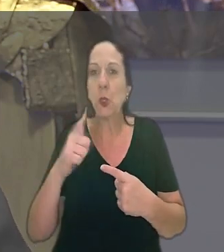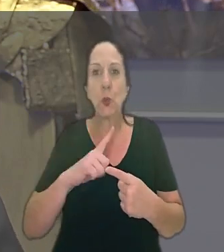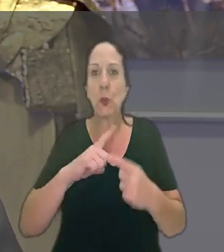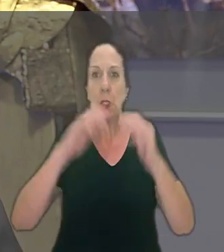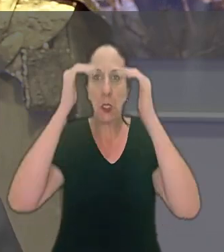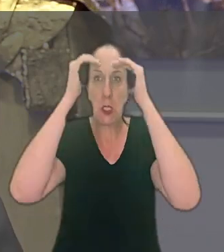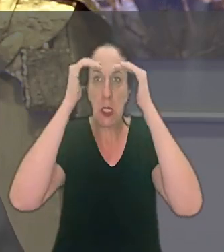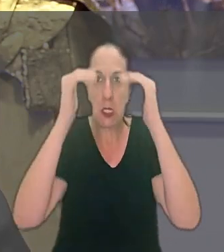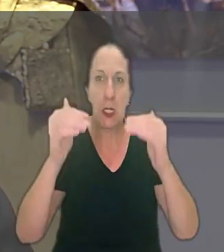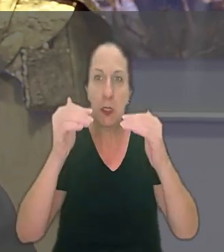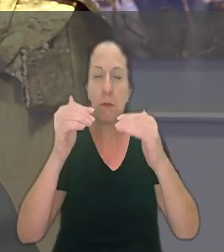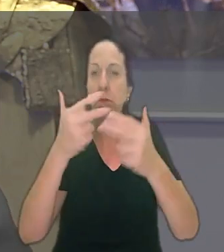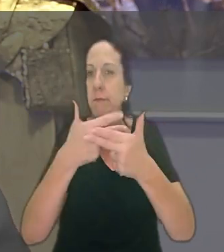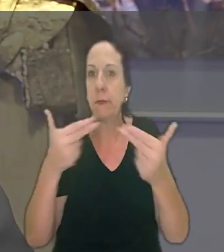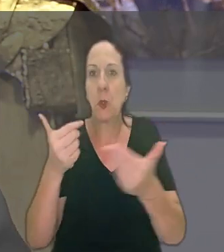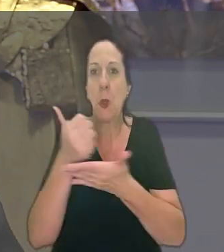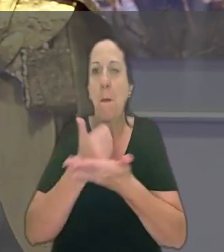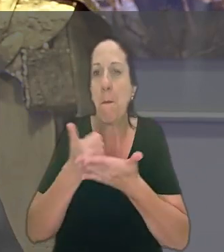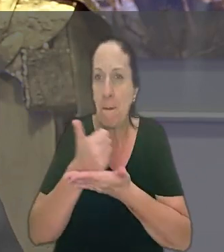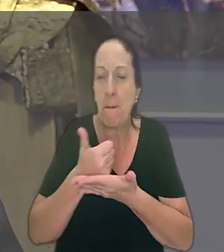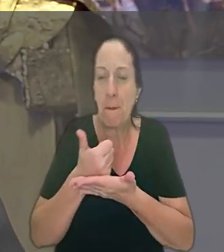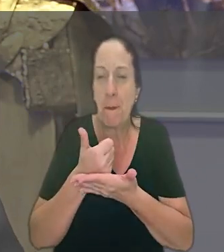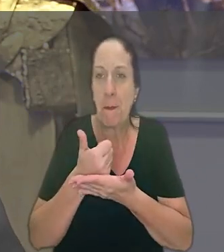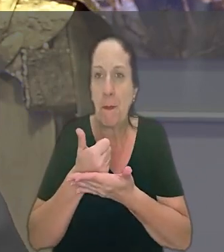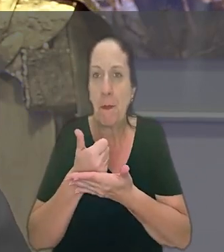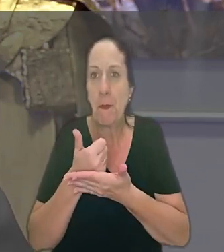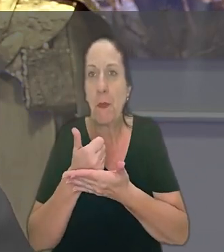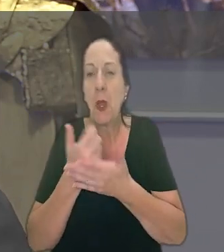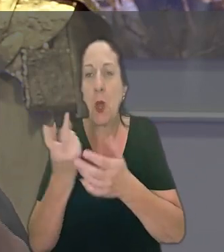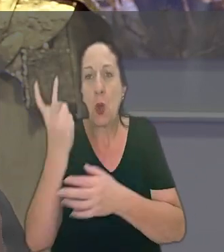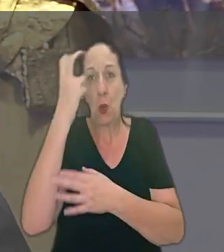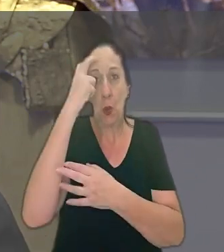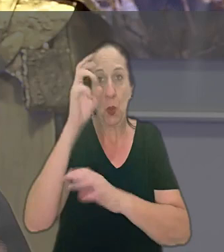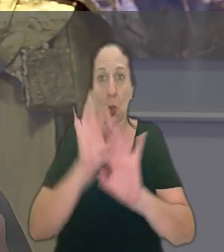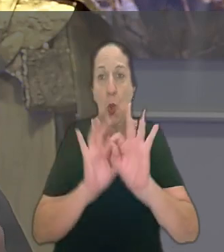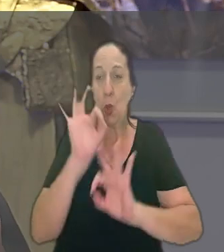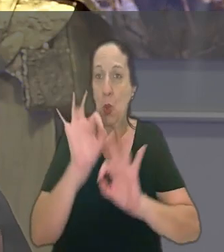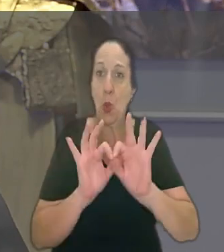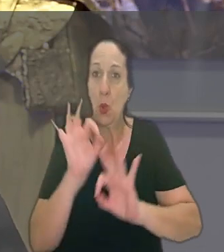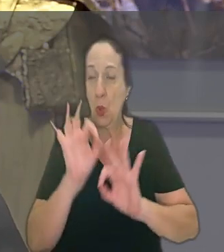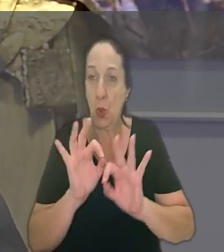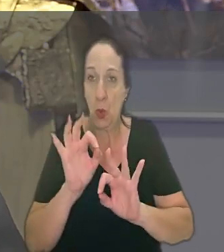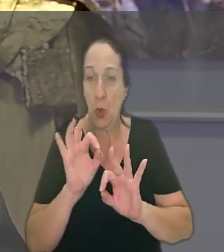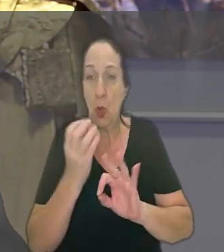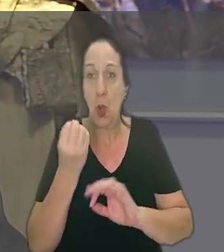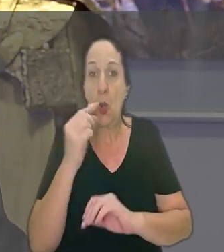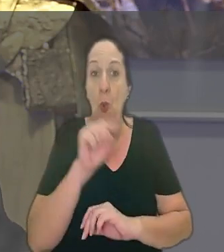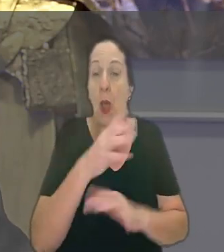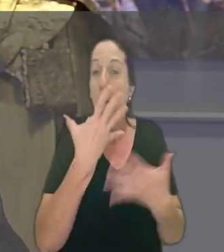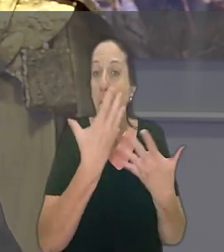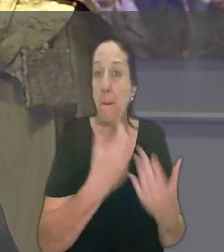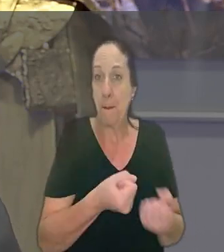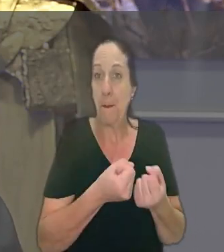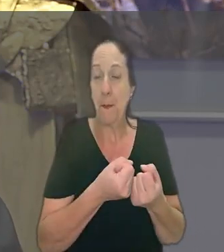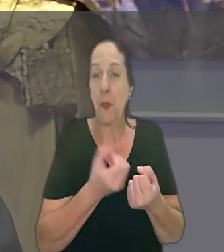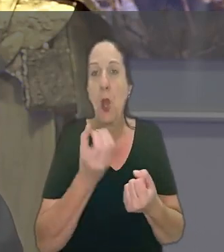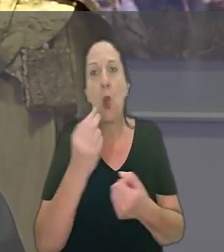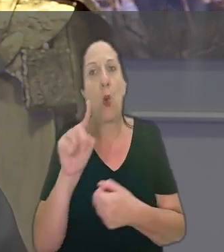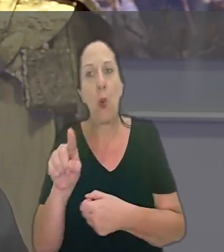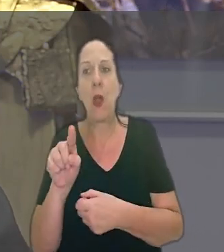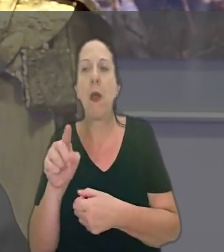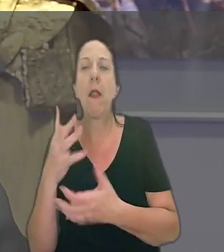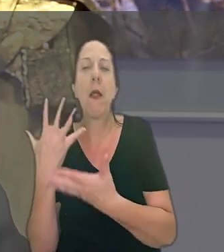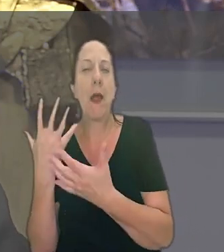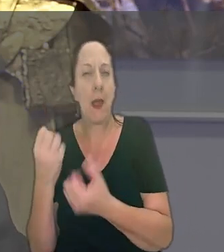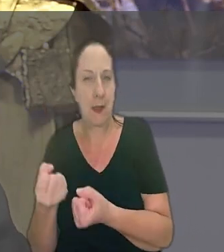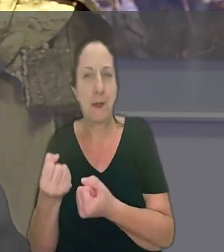há respeito a princípios básicos do bem trabalho, ou seja, é uma cultura organizacional, ou ela permite, ou